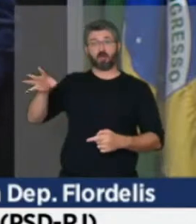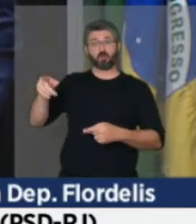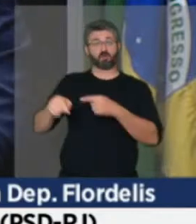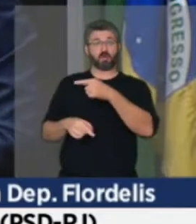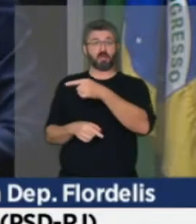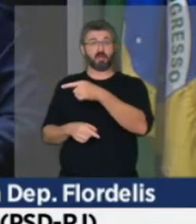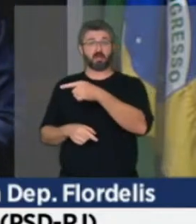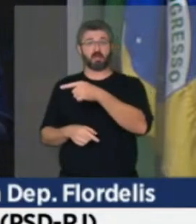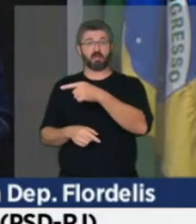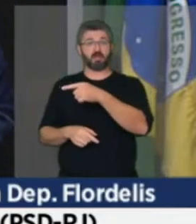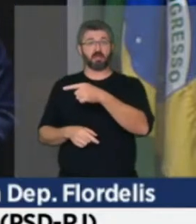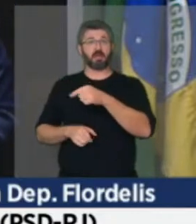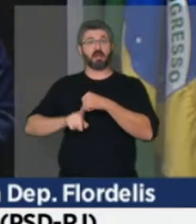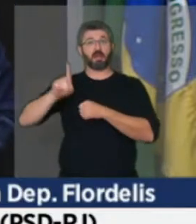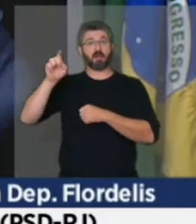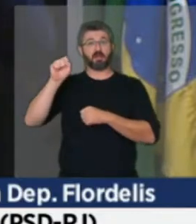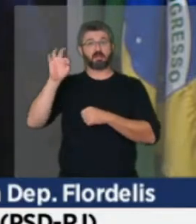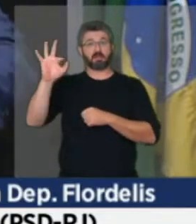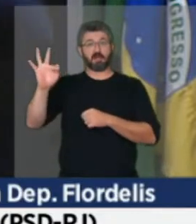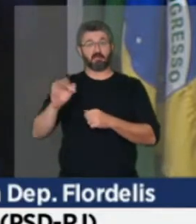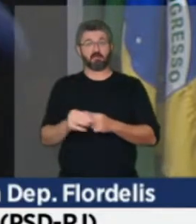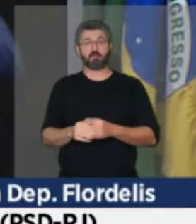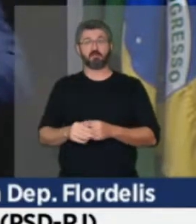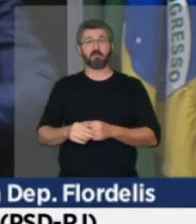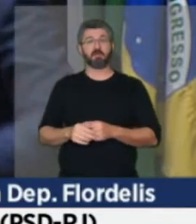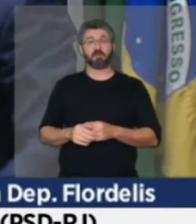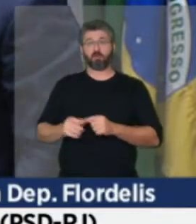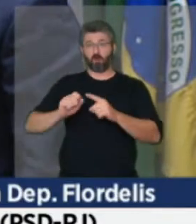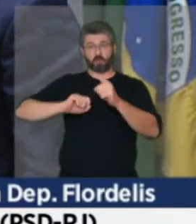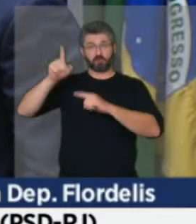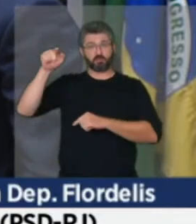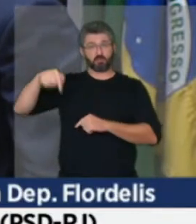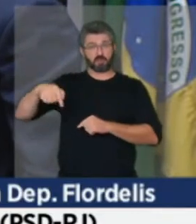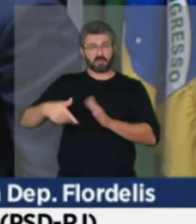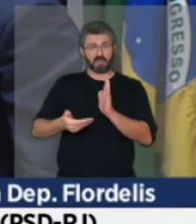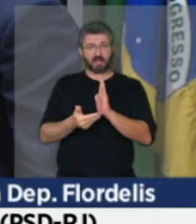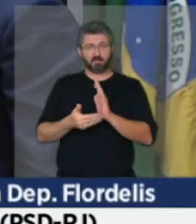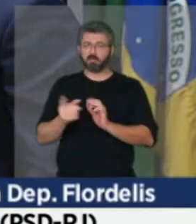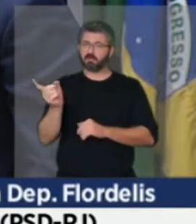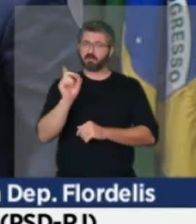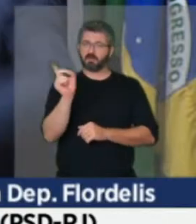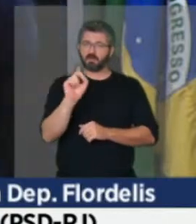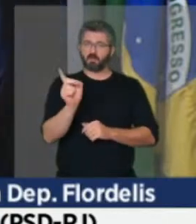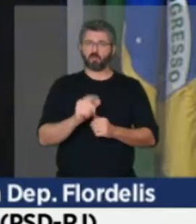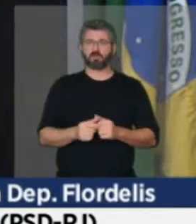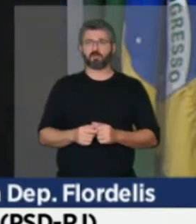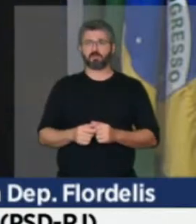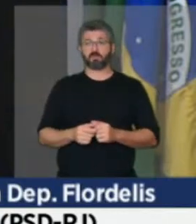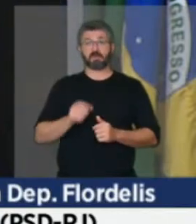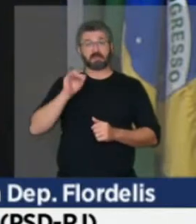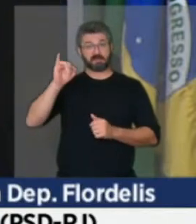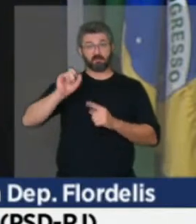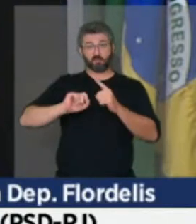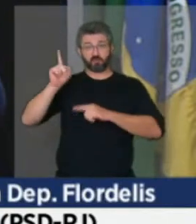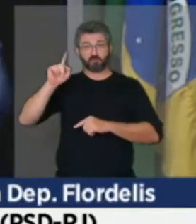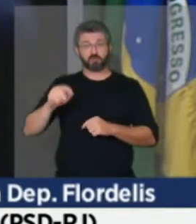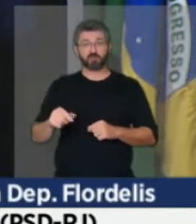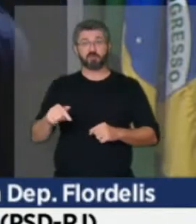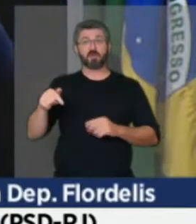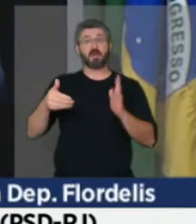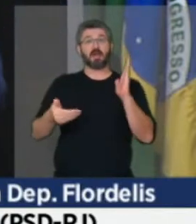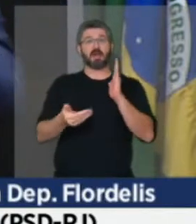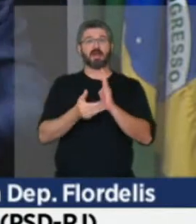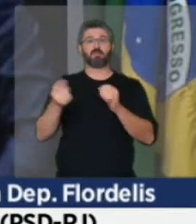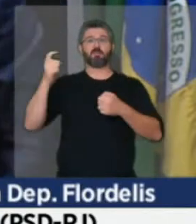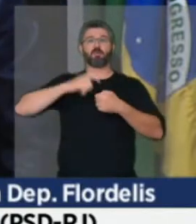Acusado perante o Supremo, não foi caçado por essa casa. E se fosse, essa casa não